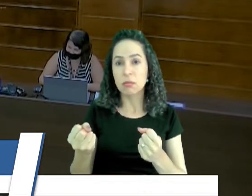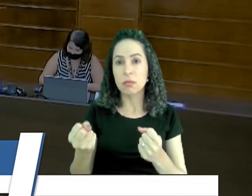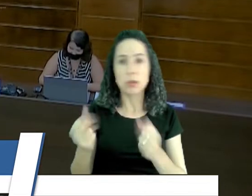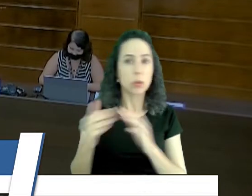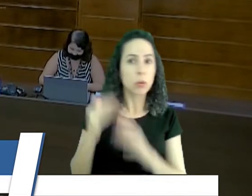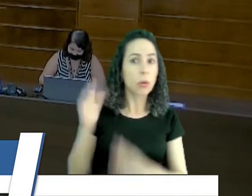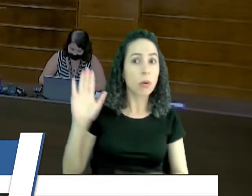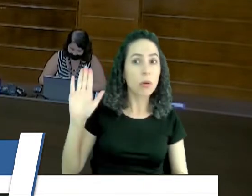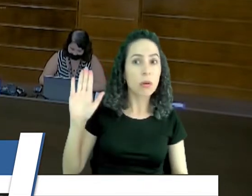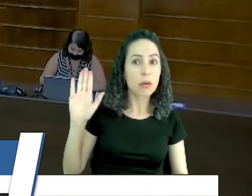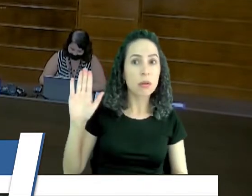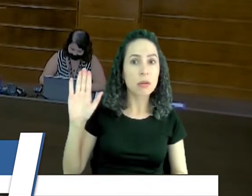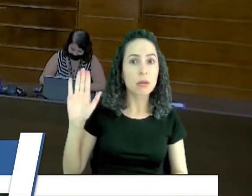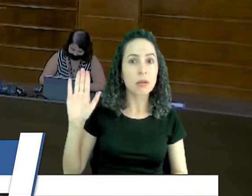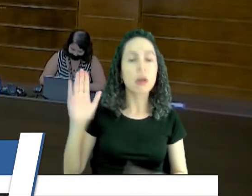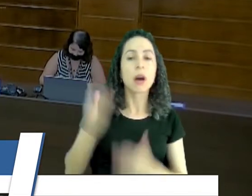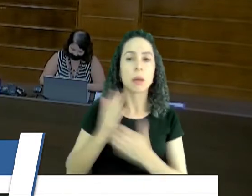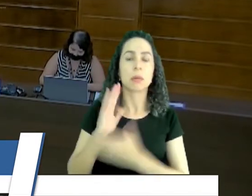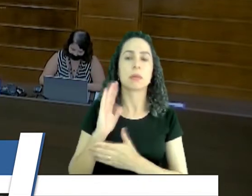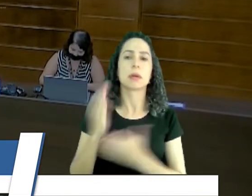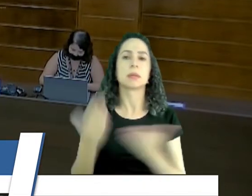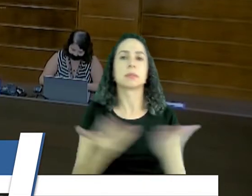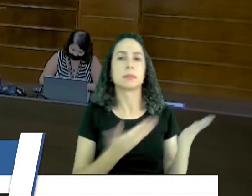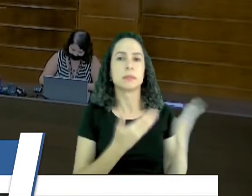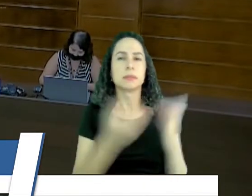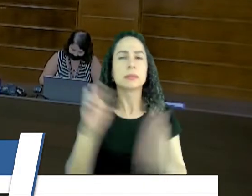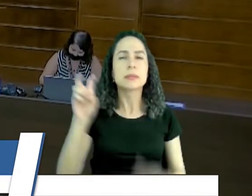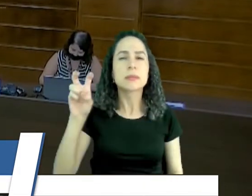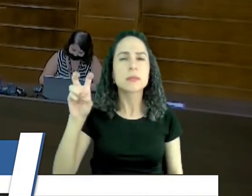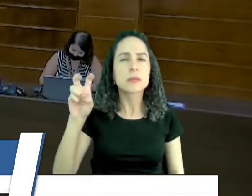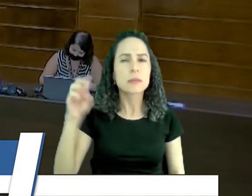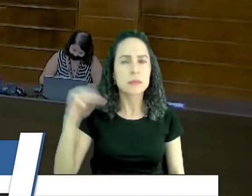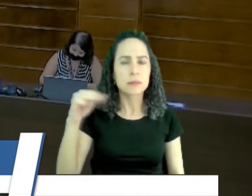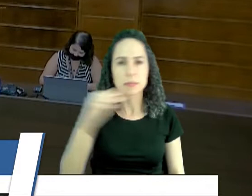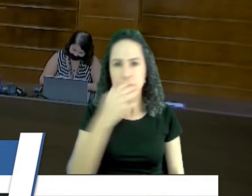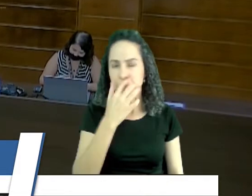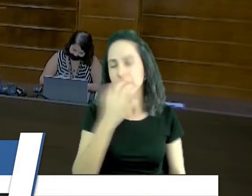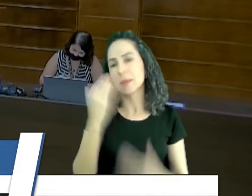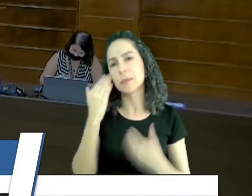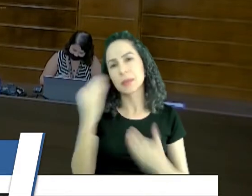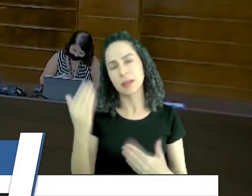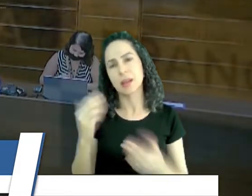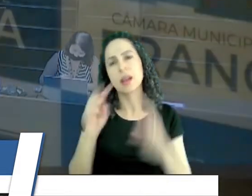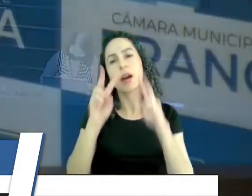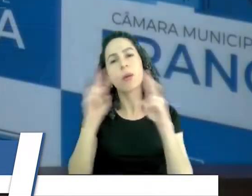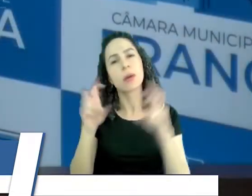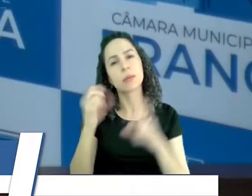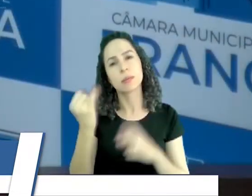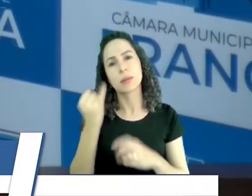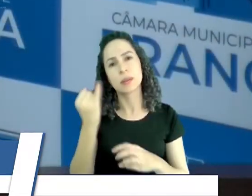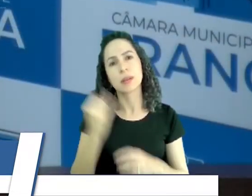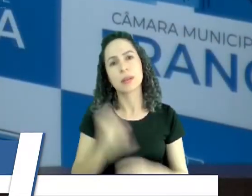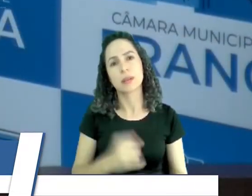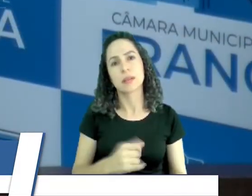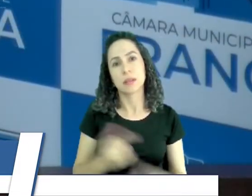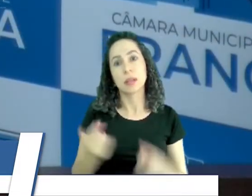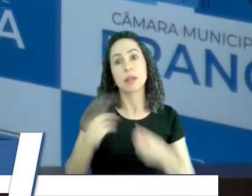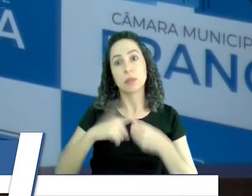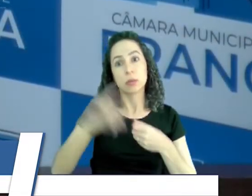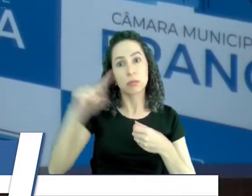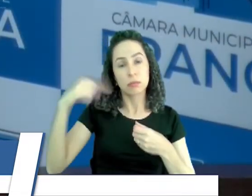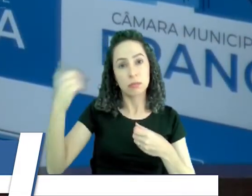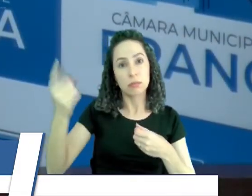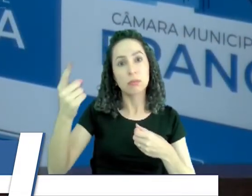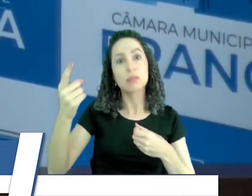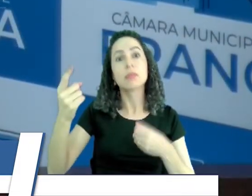manifestam? Aprovado. Mais 5 minutos. Eu agradeço. É que é um assunto tão relevante. Eu gostaria, inclusive, de voltar aqui uma outra